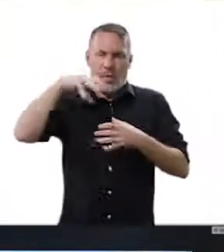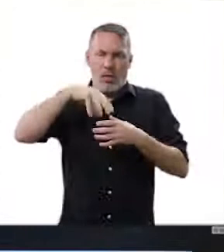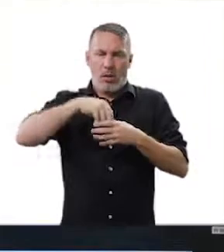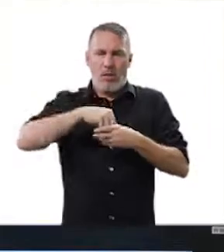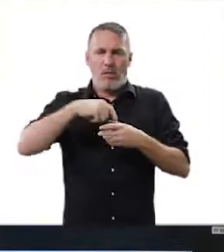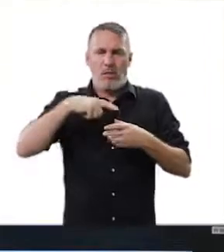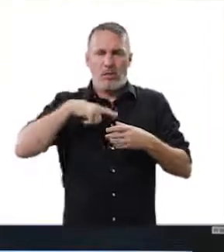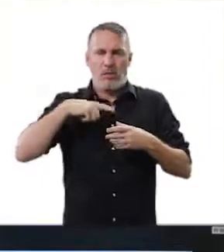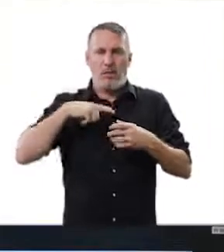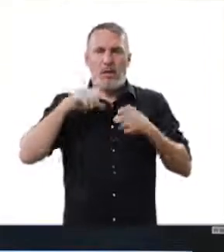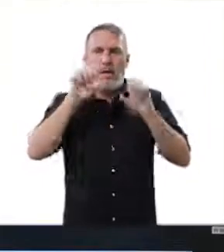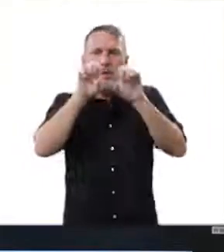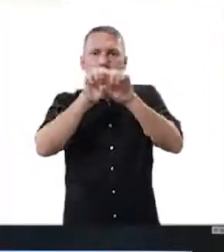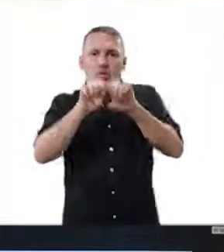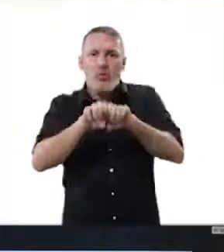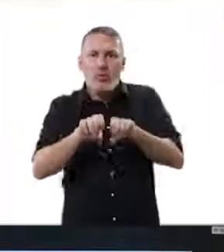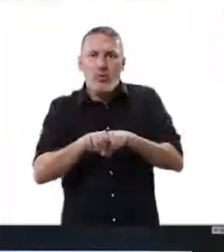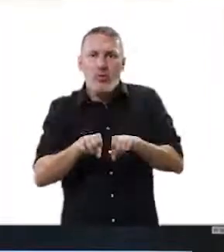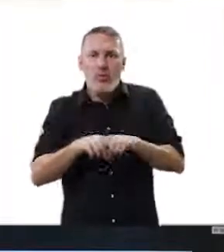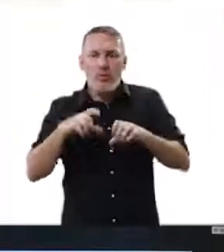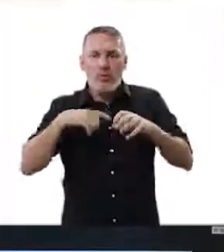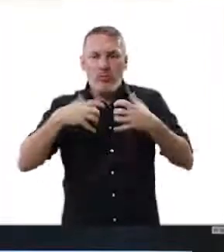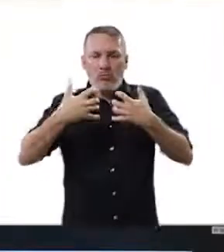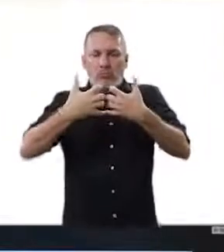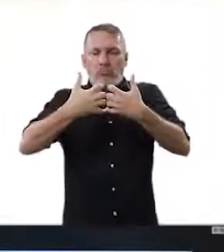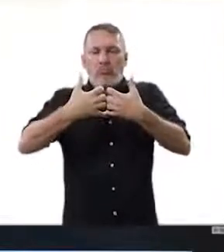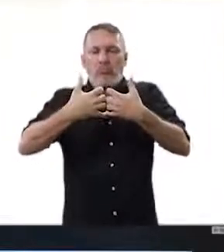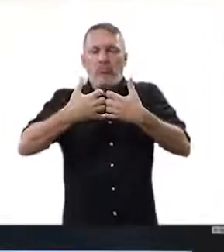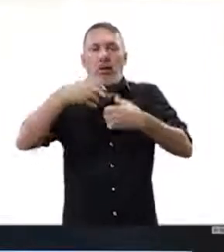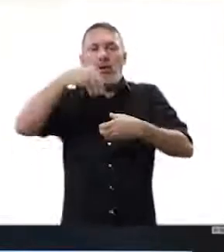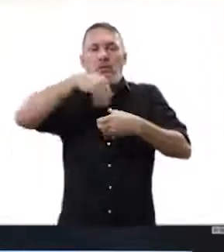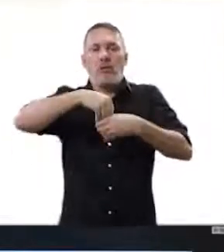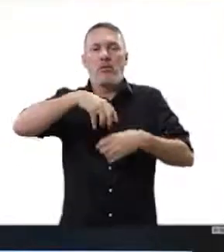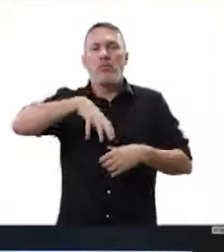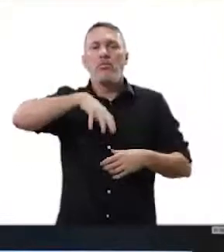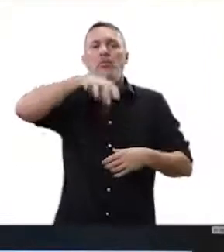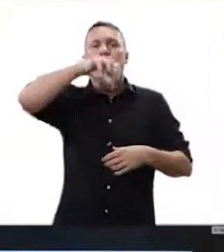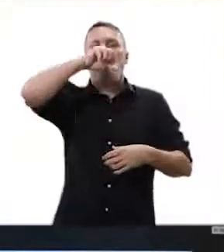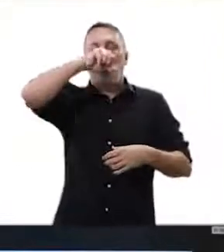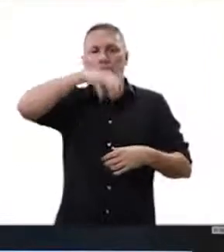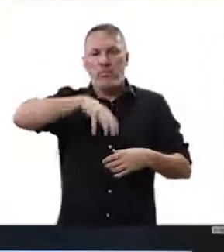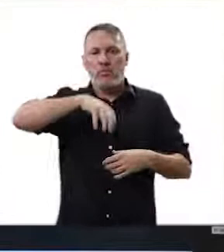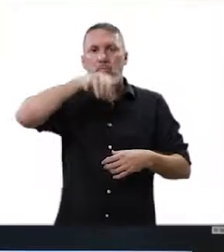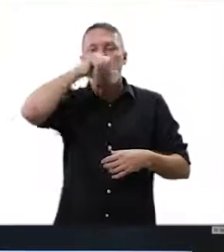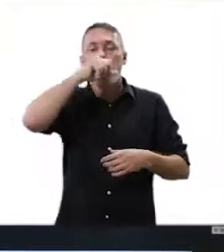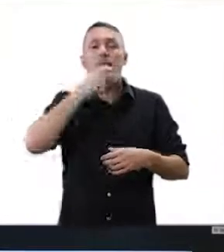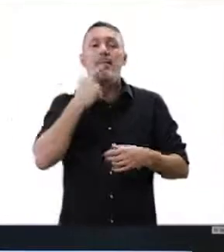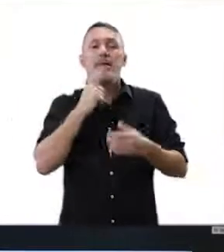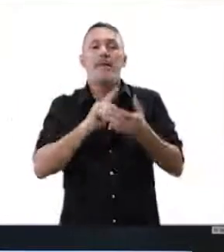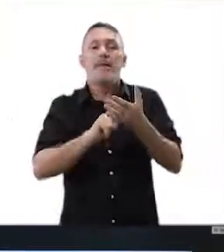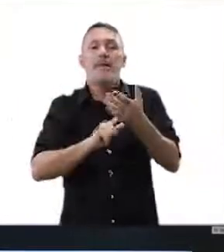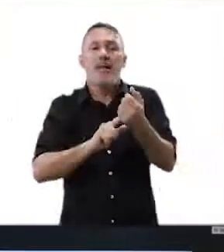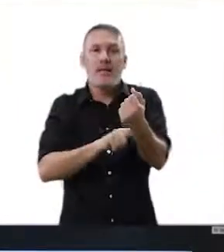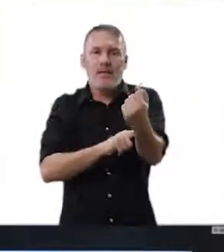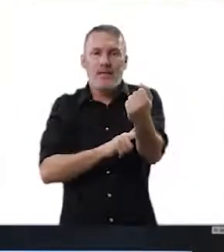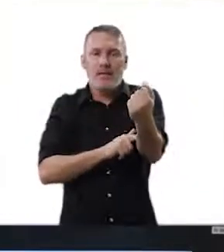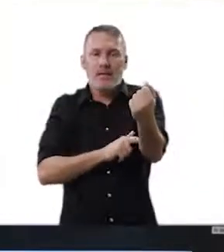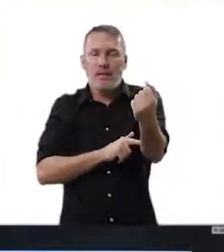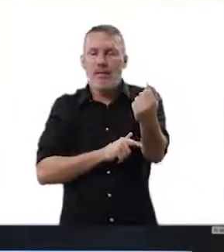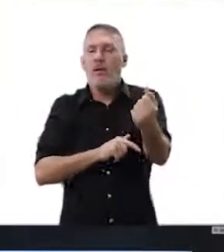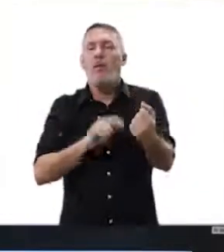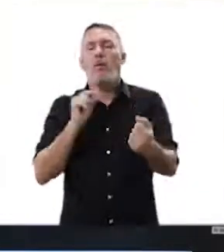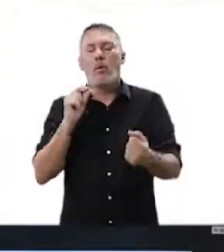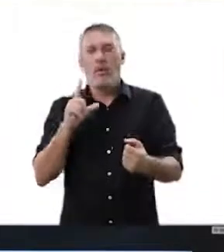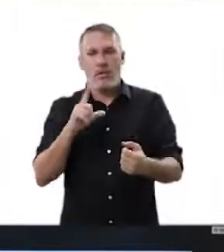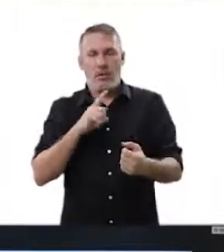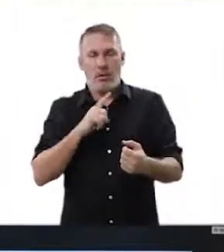do coração e vai de encontro a esses alvéolos para realizar essas trocas gasosas. Então, quando a gente